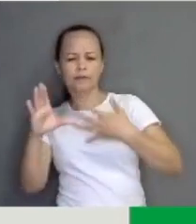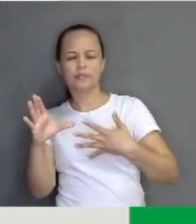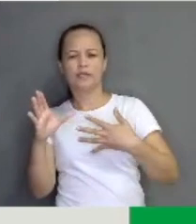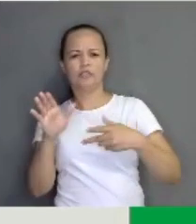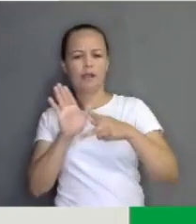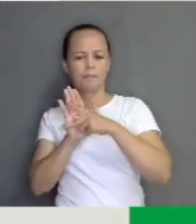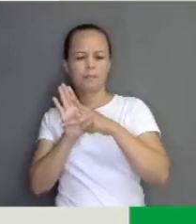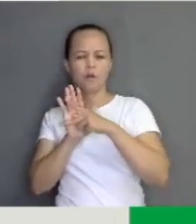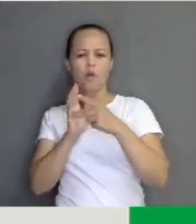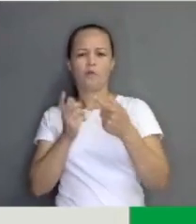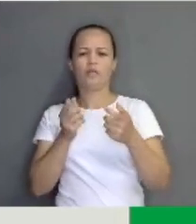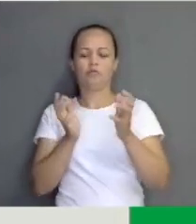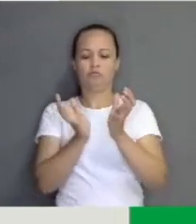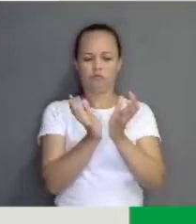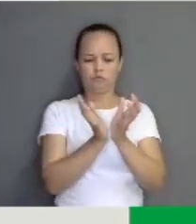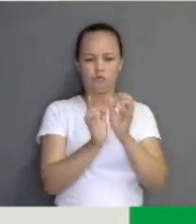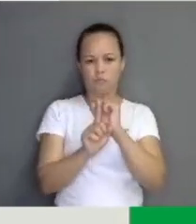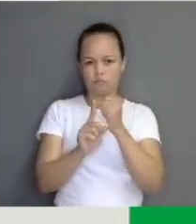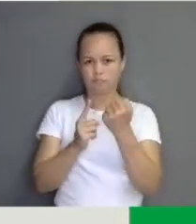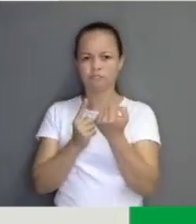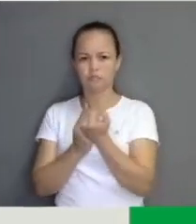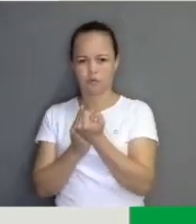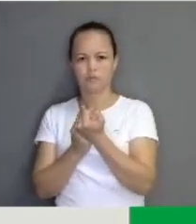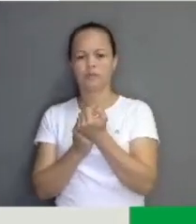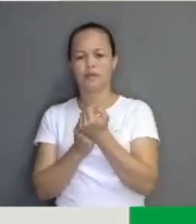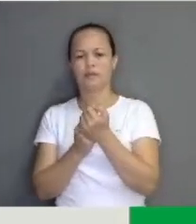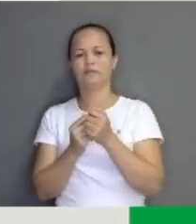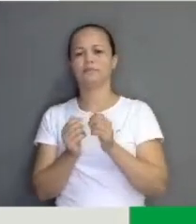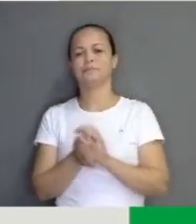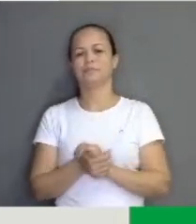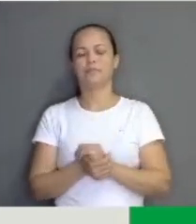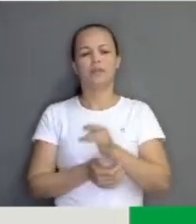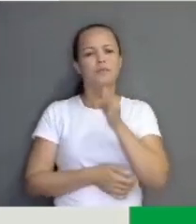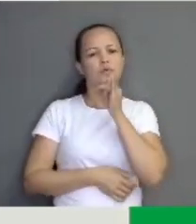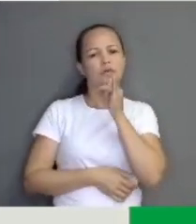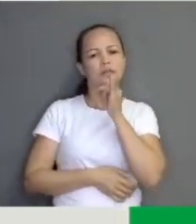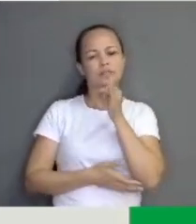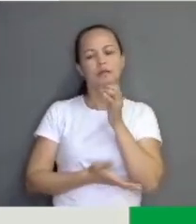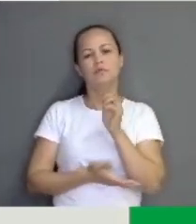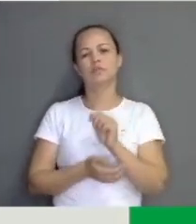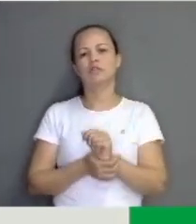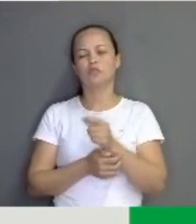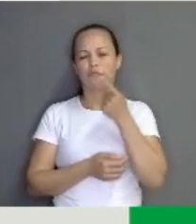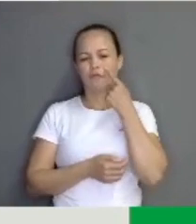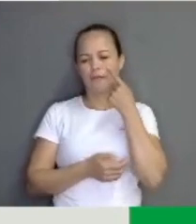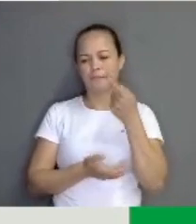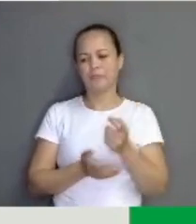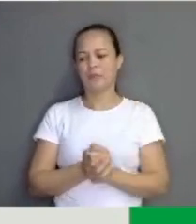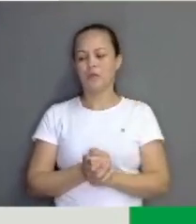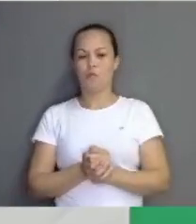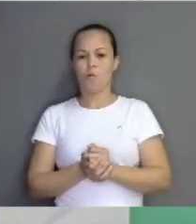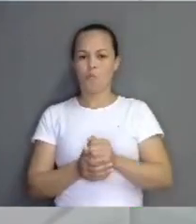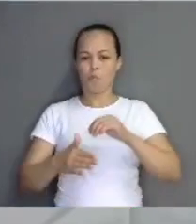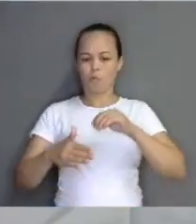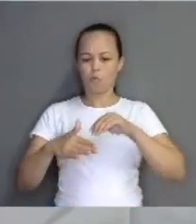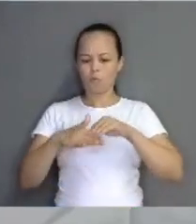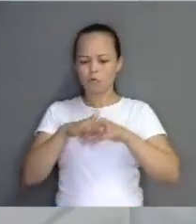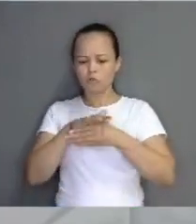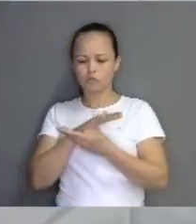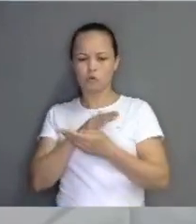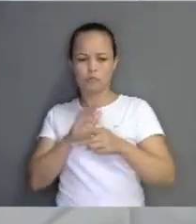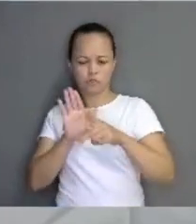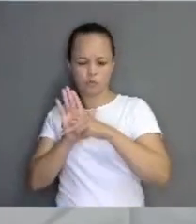próprias daqueles grupos sociais. Tá bom? Por exemplo, deixa eu pegar aqui os costumes próprios. Existe aquele